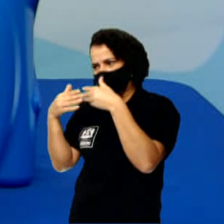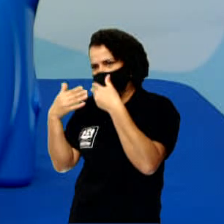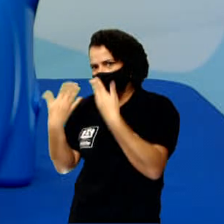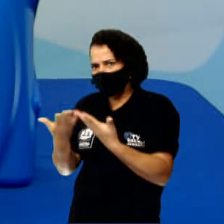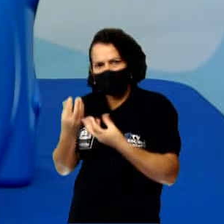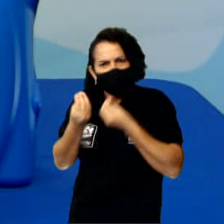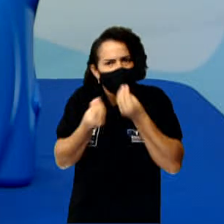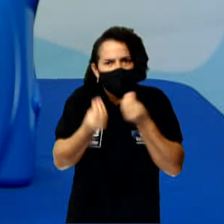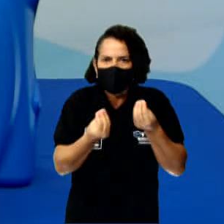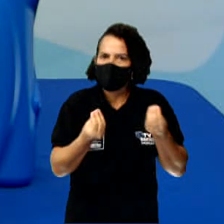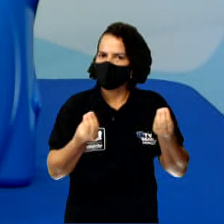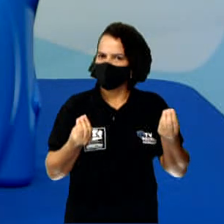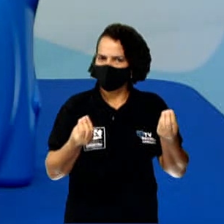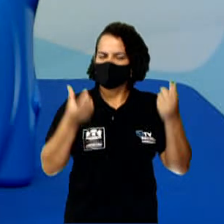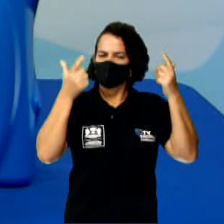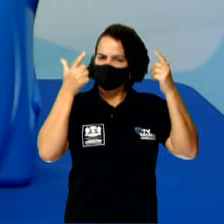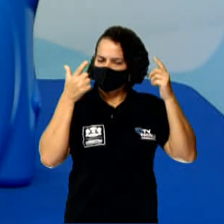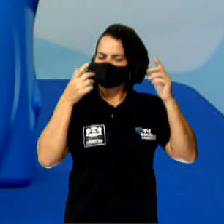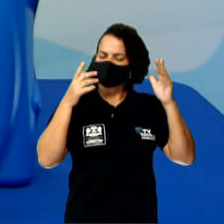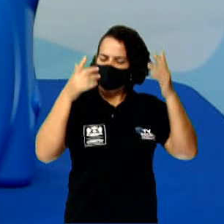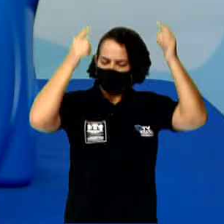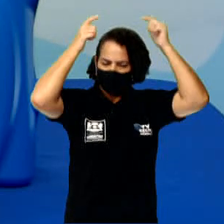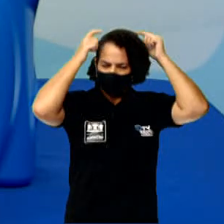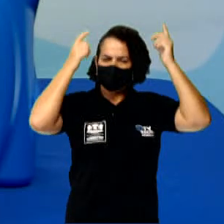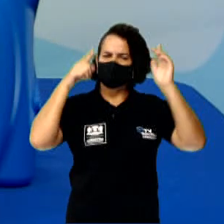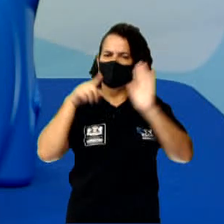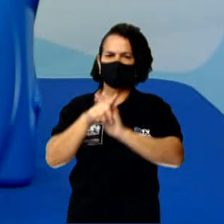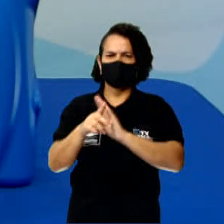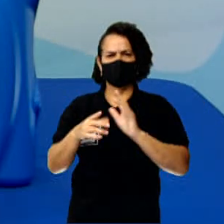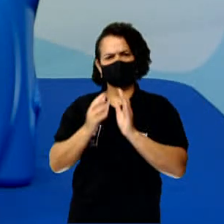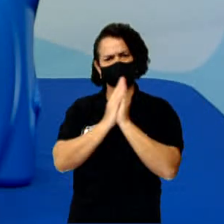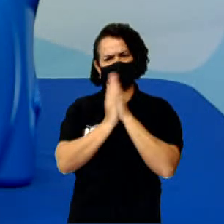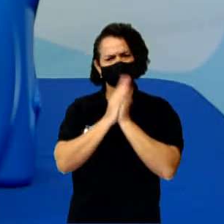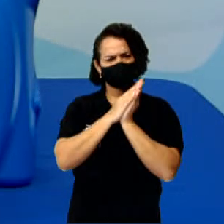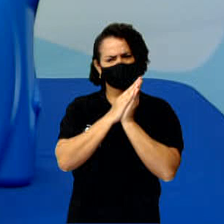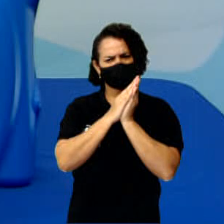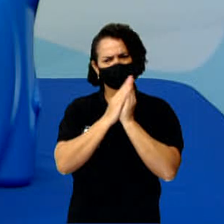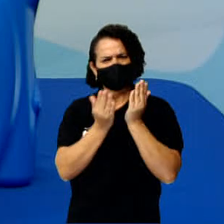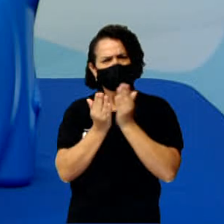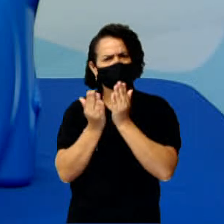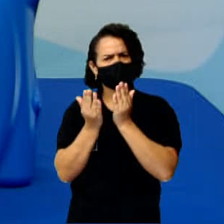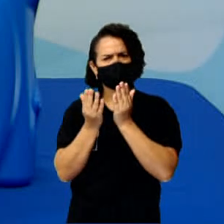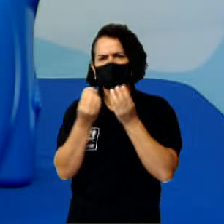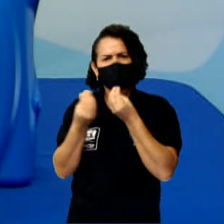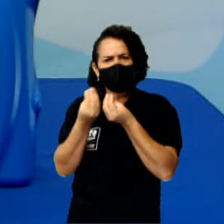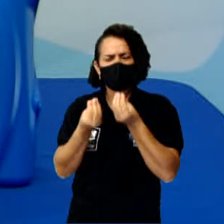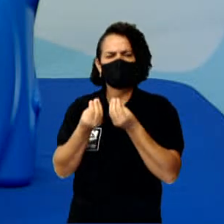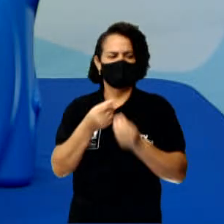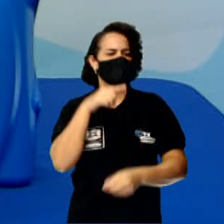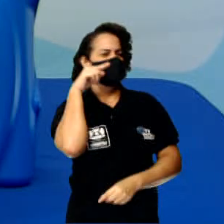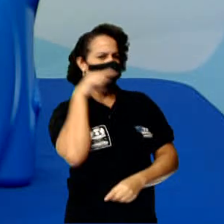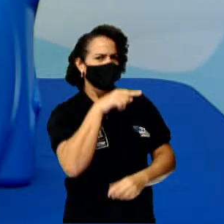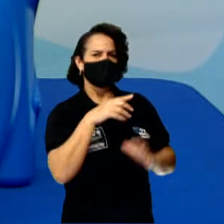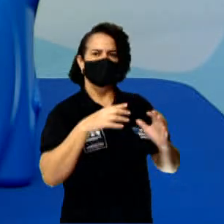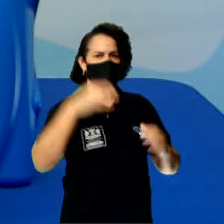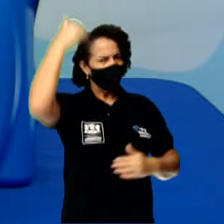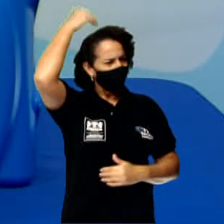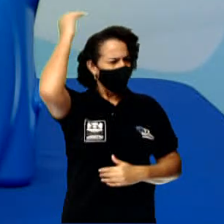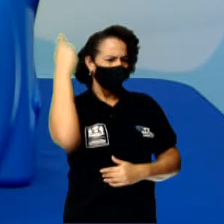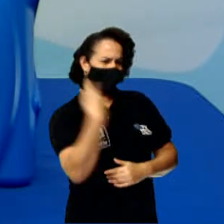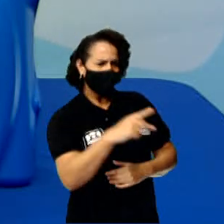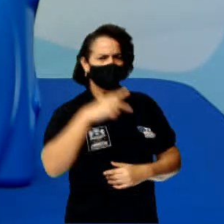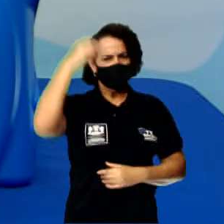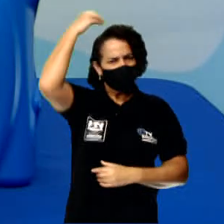logo perguntou. Sim, estava quebrada. E o que foi que aconteceu? Uma delas dizia: foi fulana! E as outras diziam: